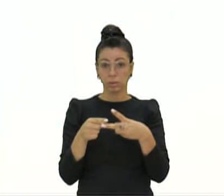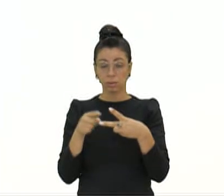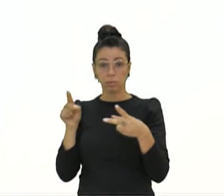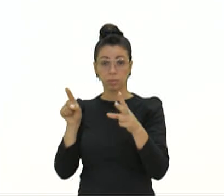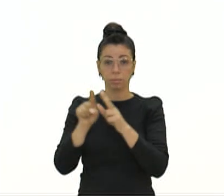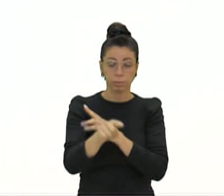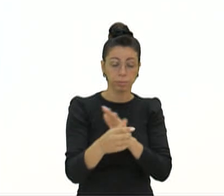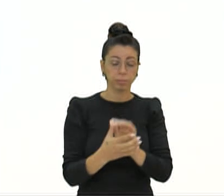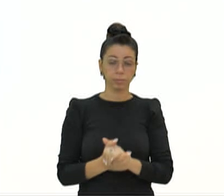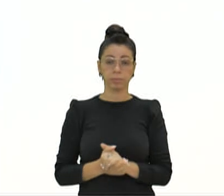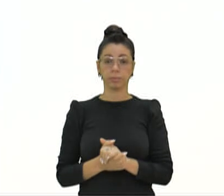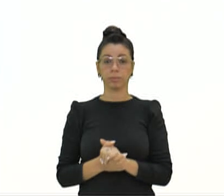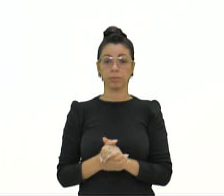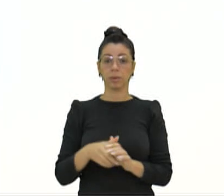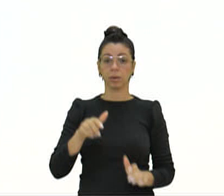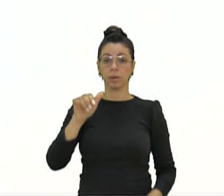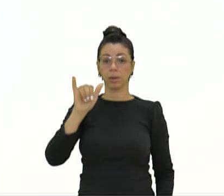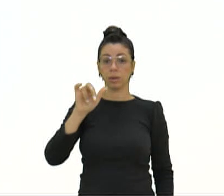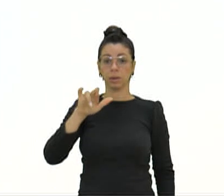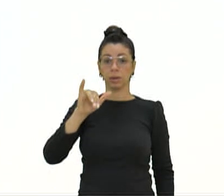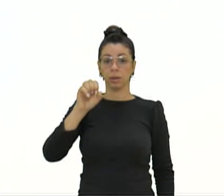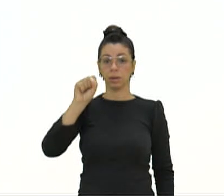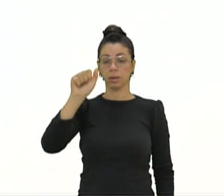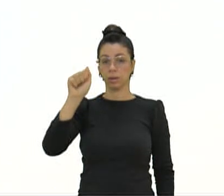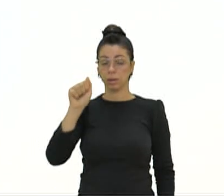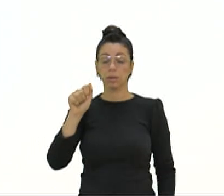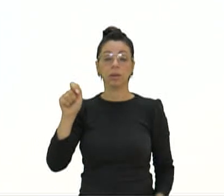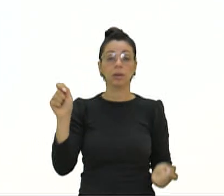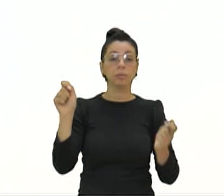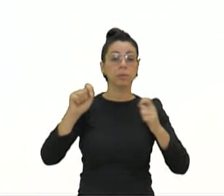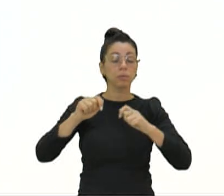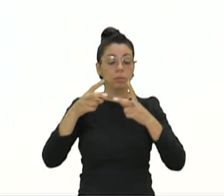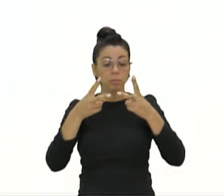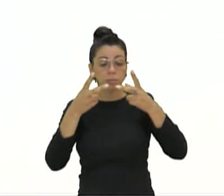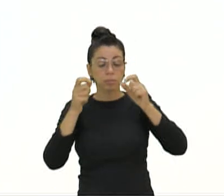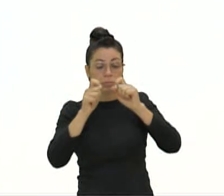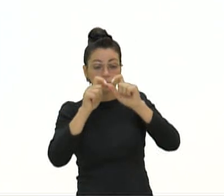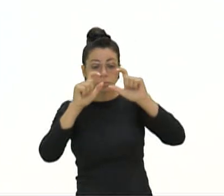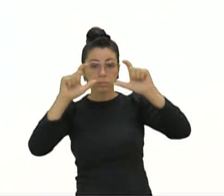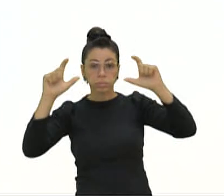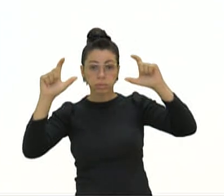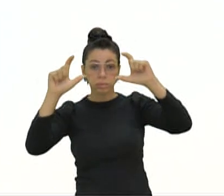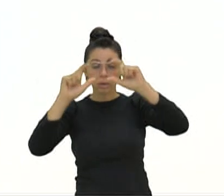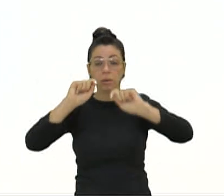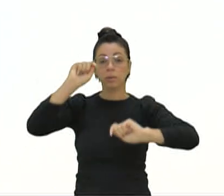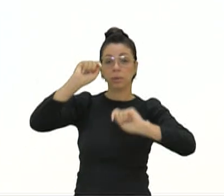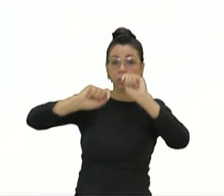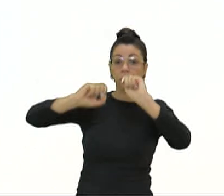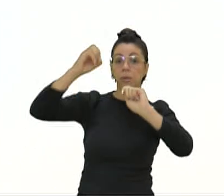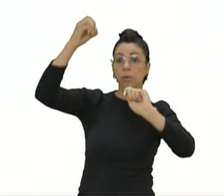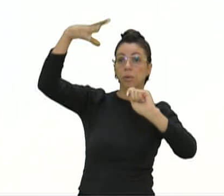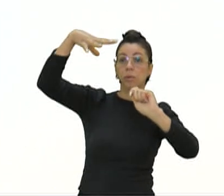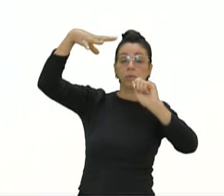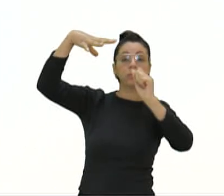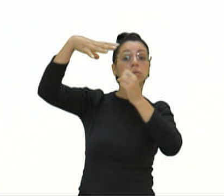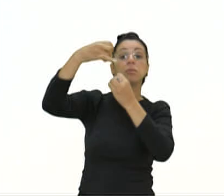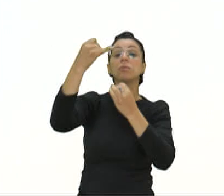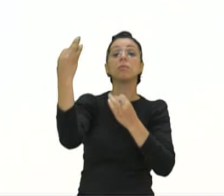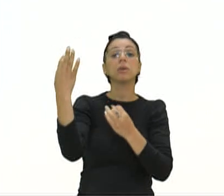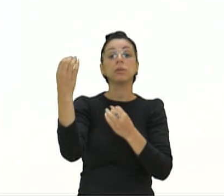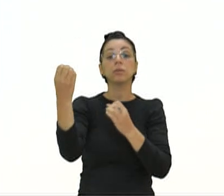Na íris é possível perceber uma pequena abertura que controla a quantidade de luz que entra no